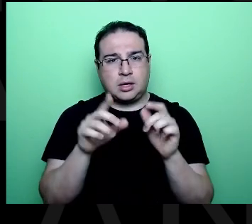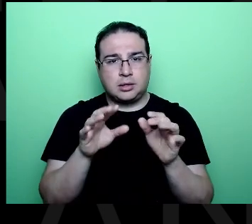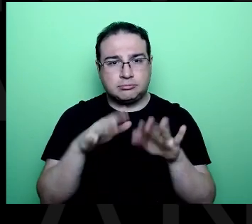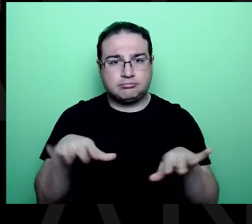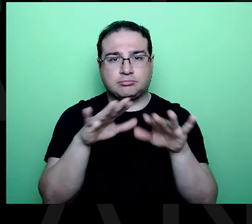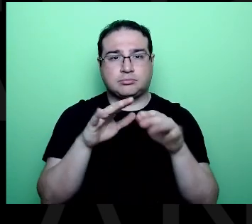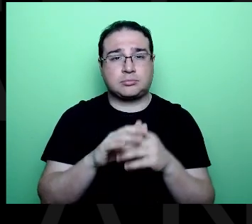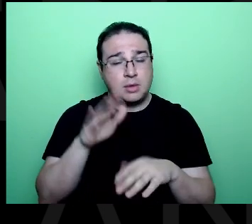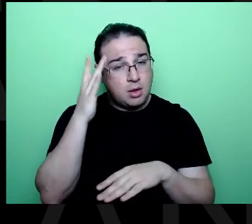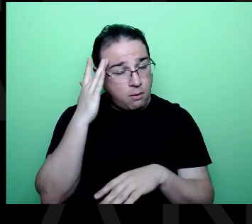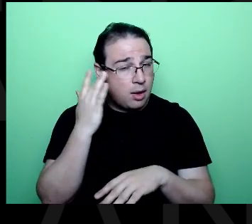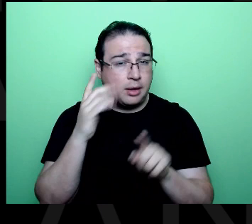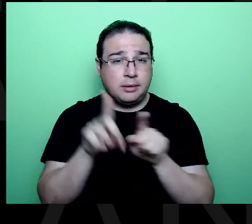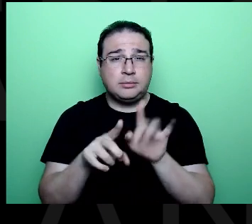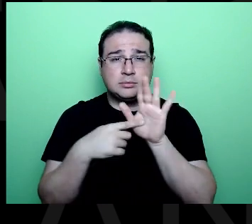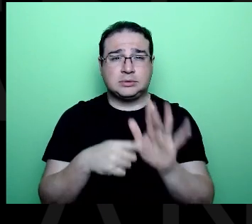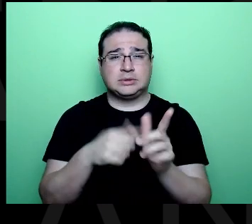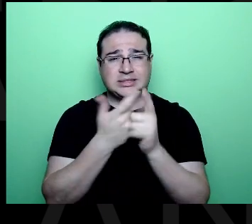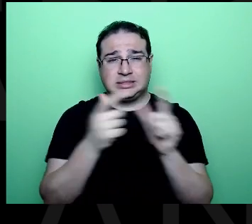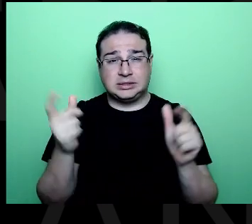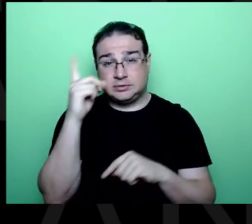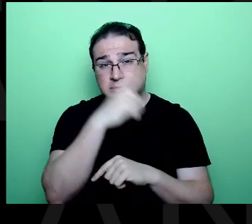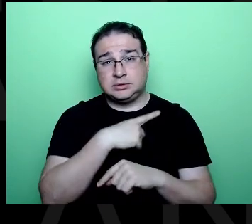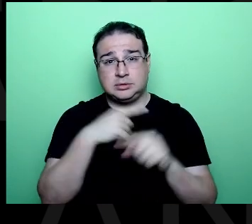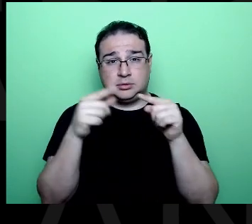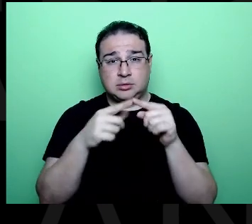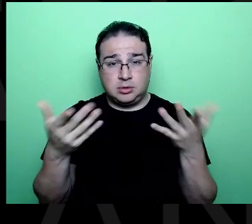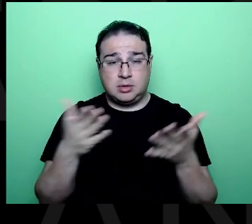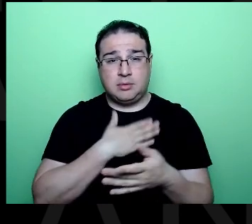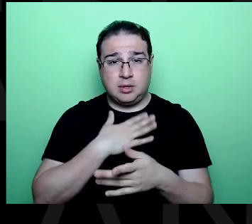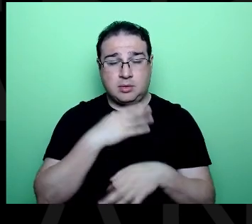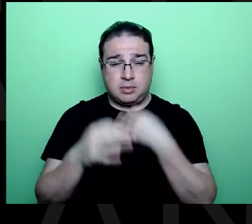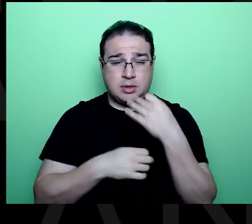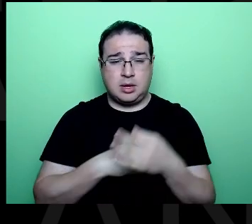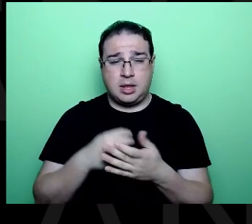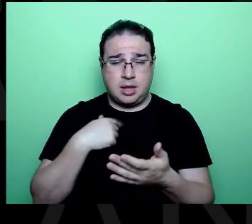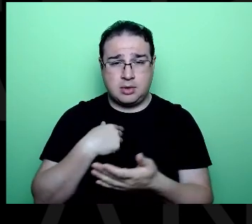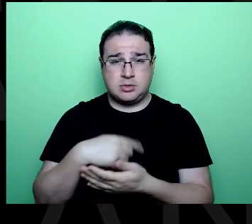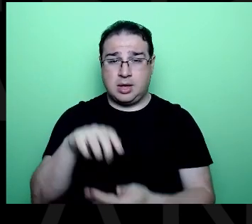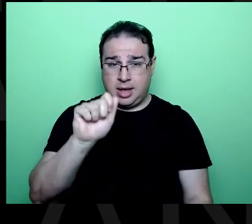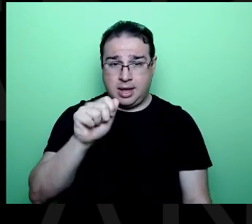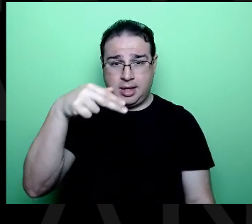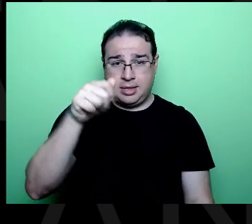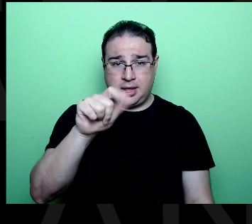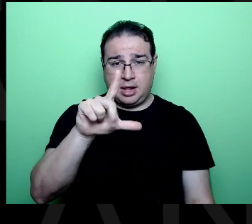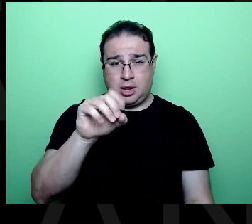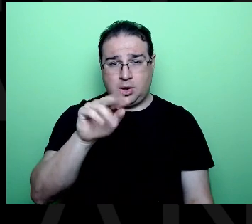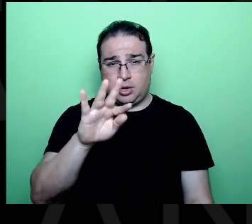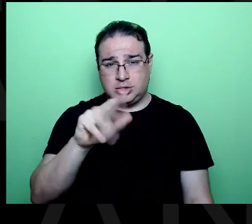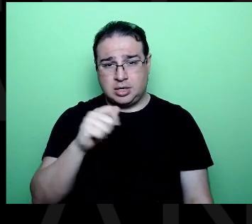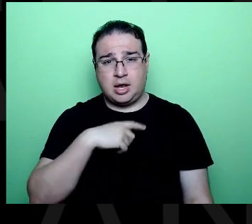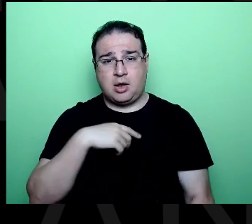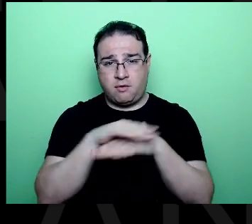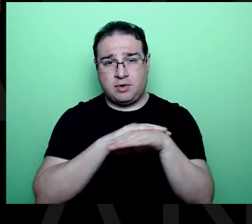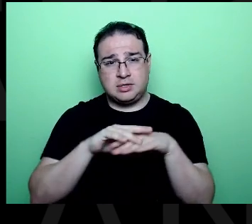nessa coisa. Mas eu acho também que uma grande dificuldade para mim, porque eu sou uma pessoa muito analógica. E